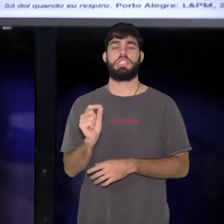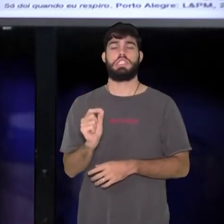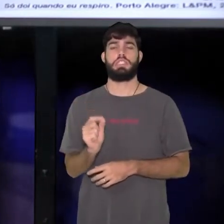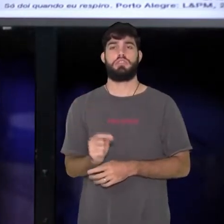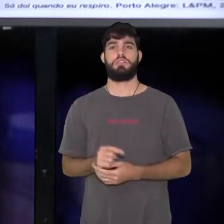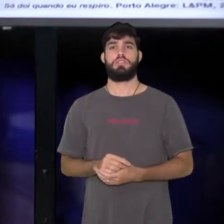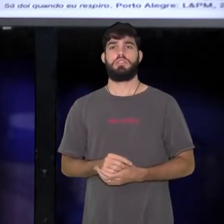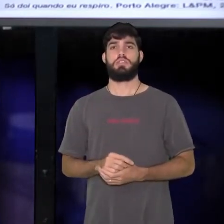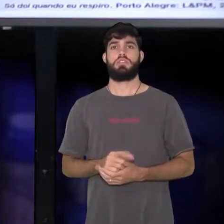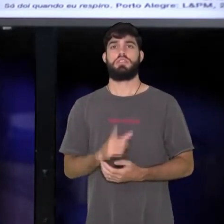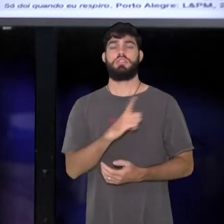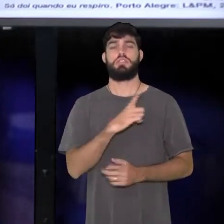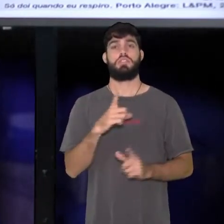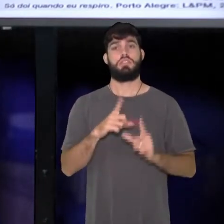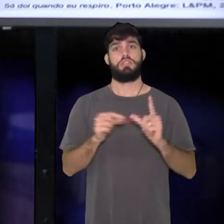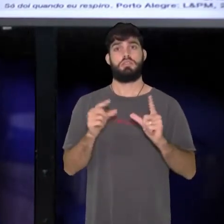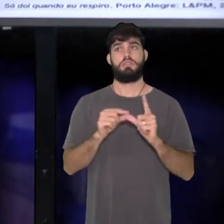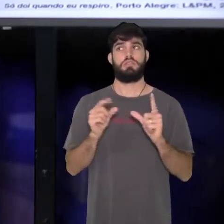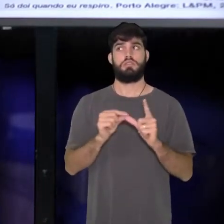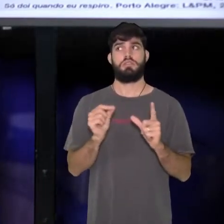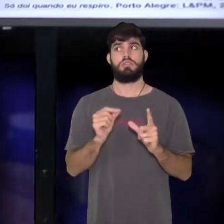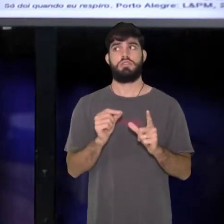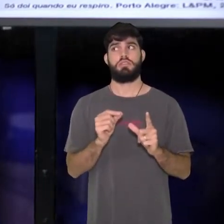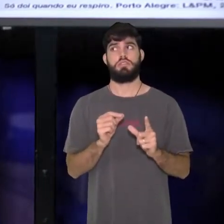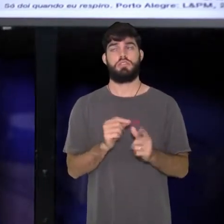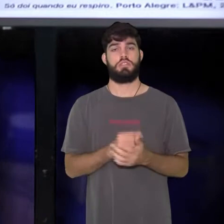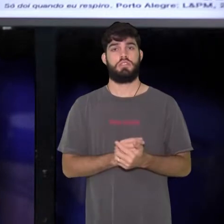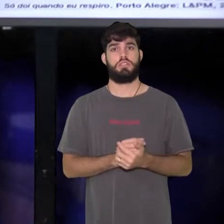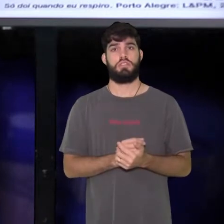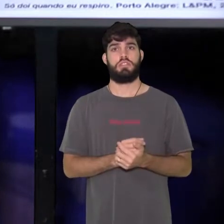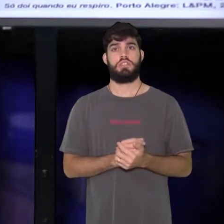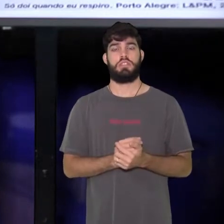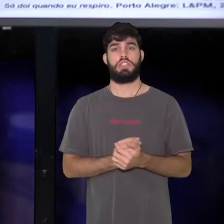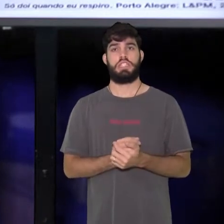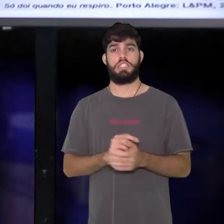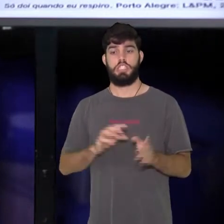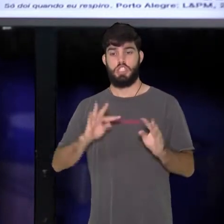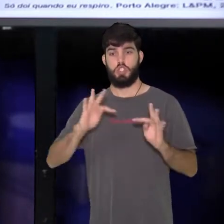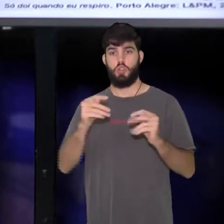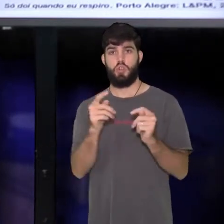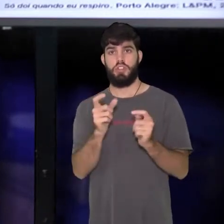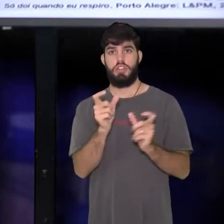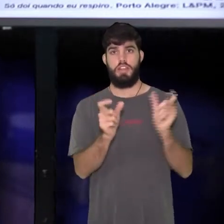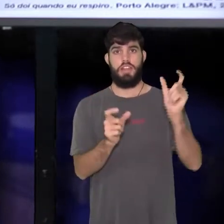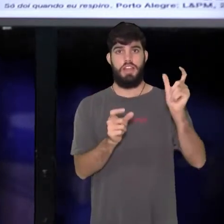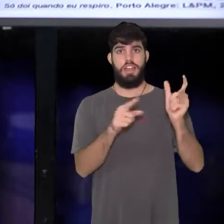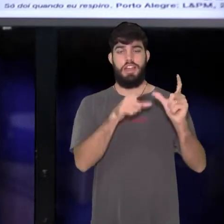uma letra e juntas essas letras formam a palavra solidão.